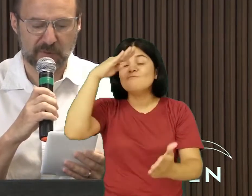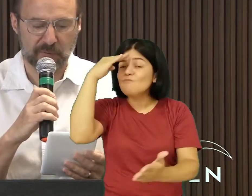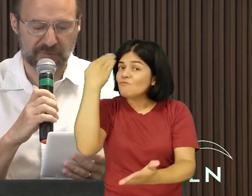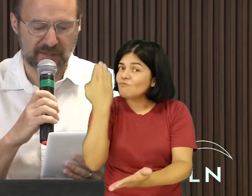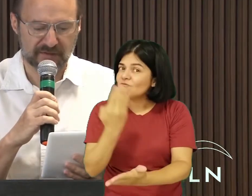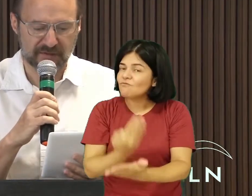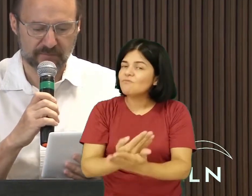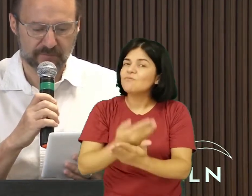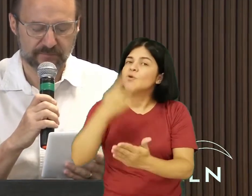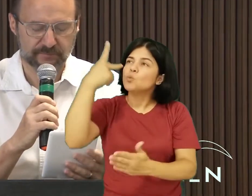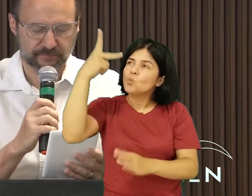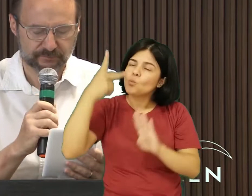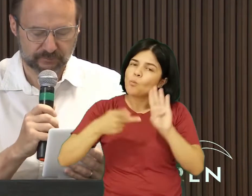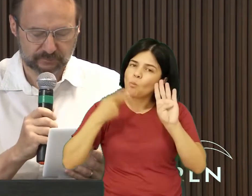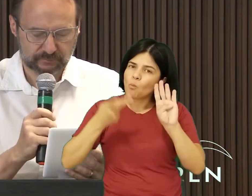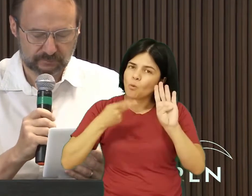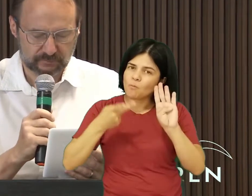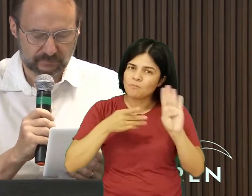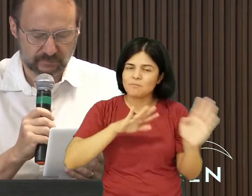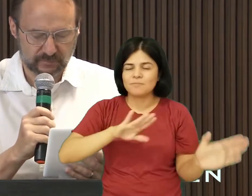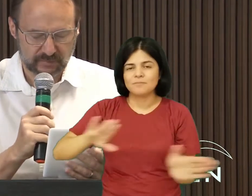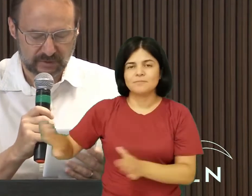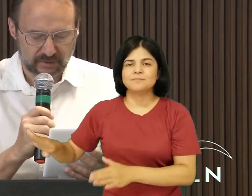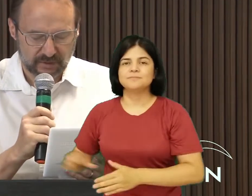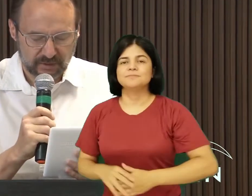mesma confiança.